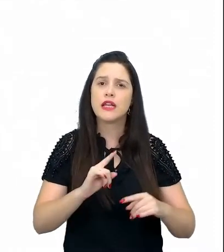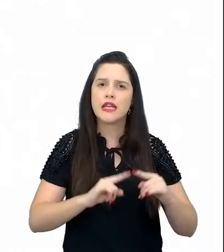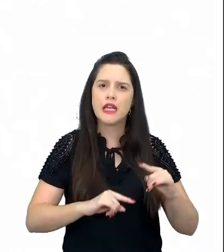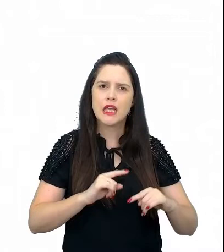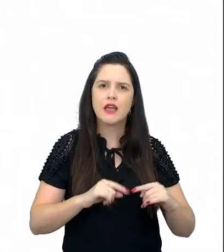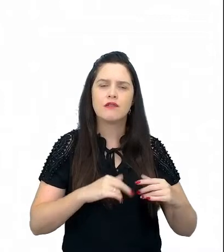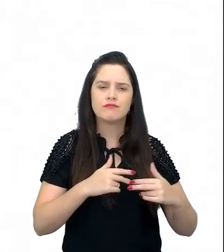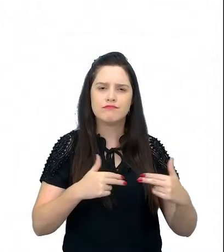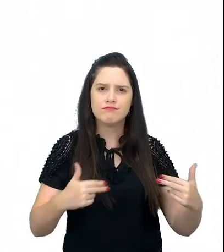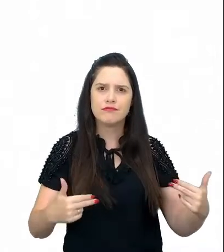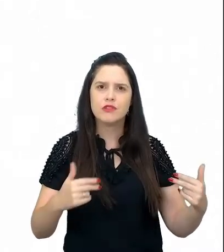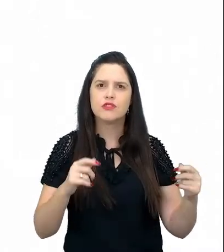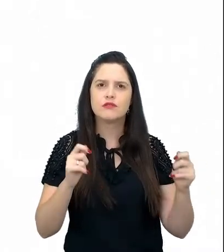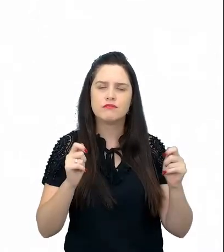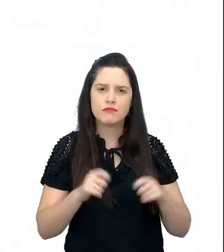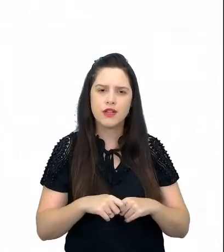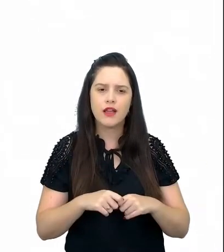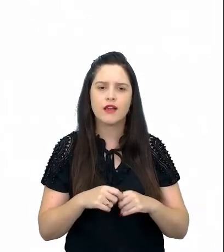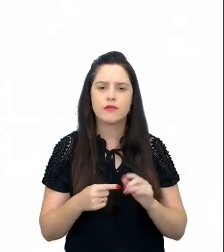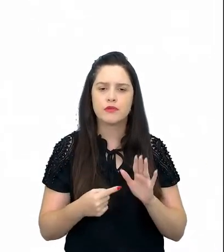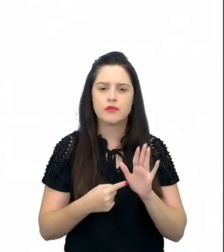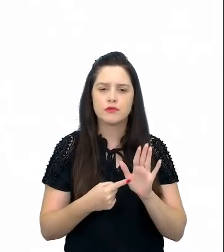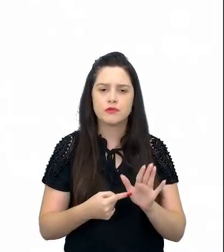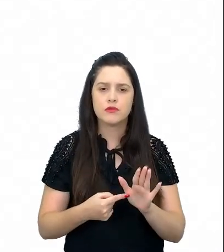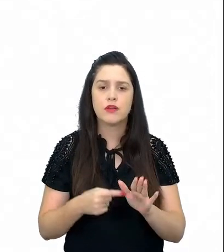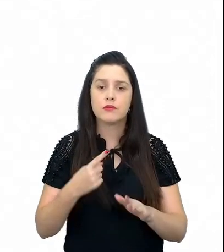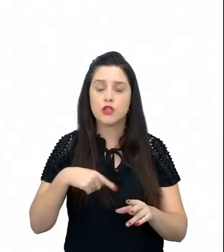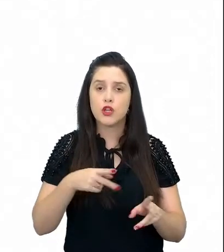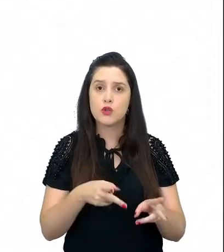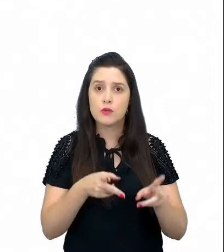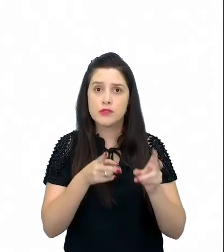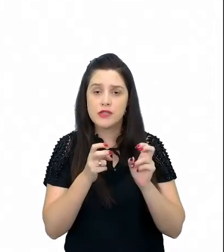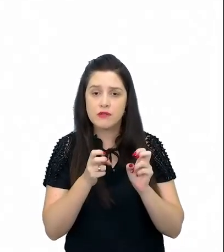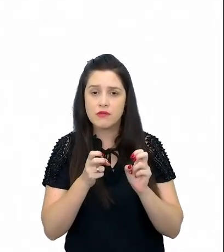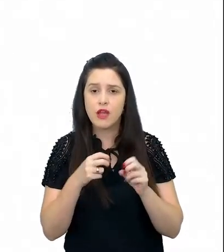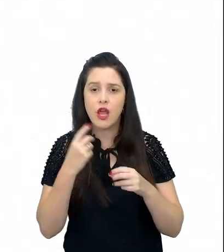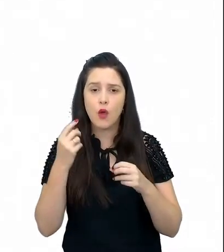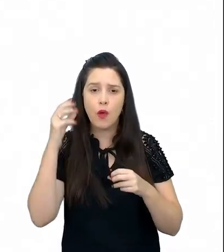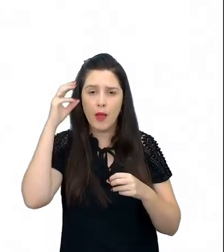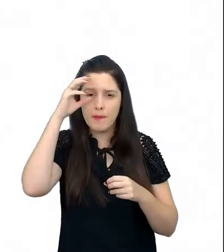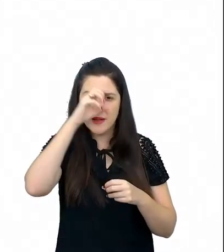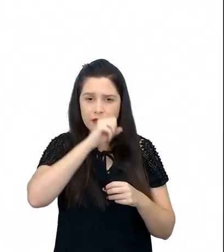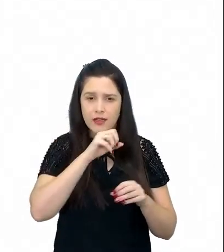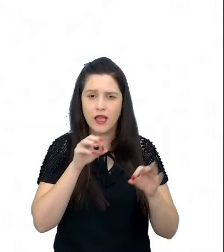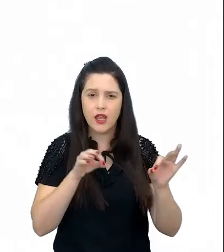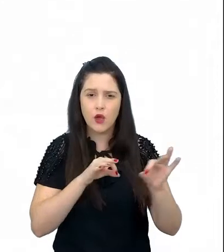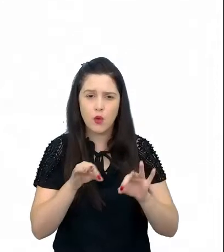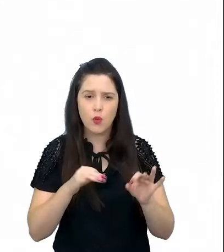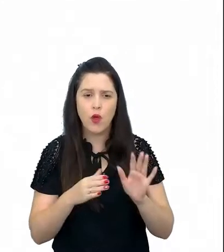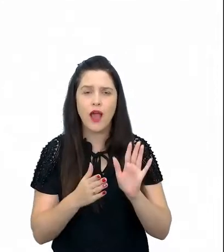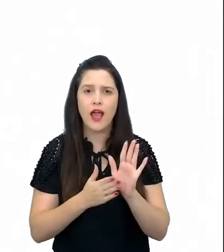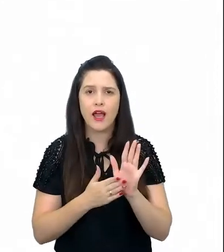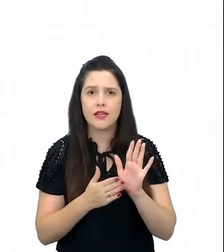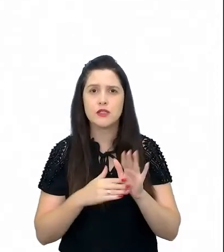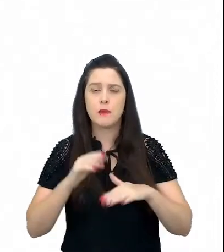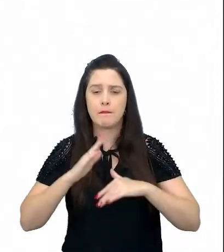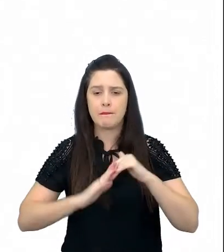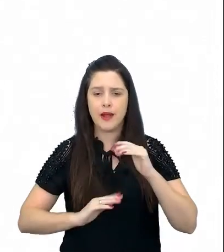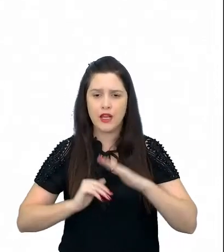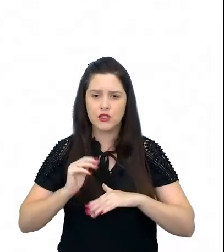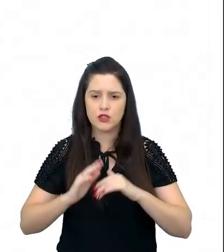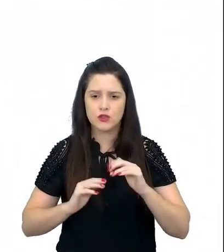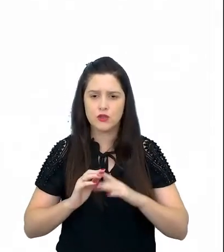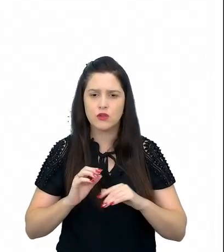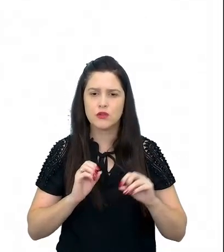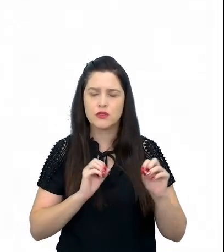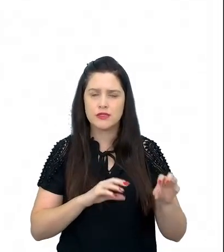5 metros, R$ 89,00. Ou se a gente observar, é uma grandeza. E conforme eu fui aumentando a metragem do tecido,